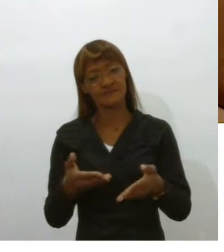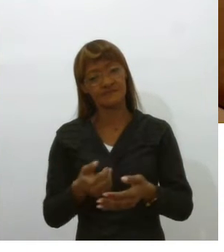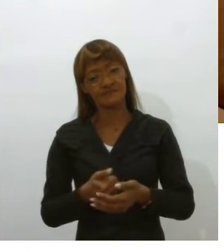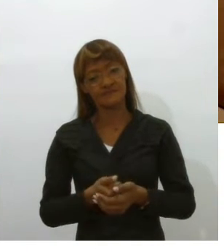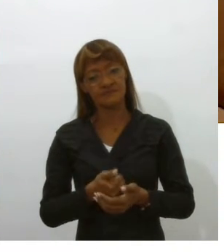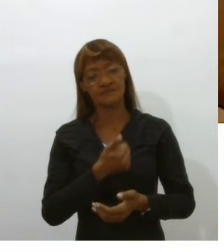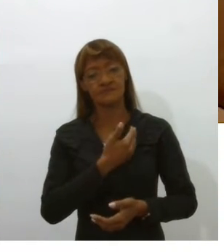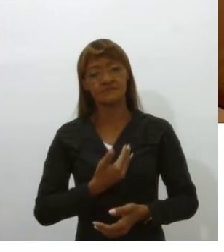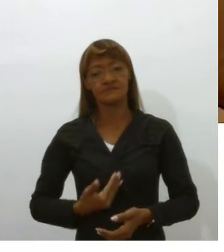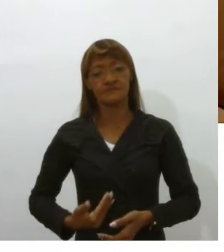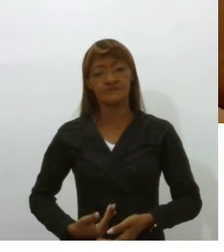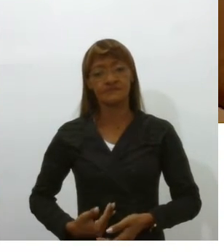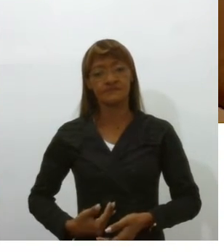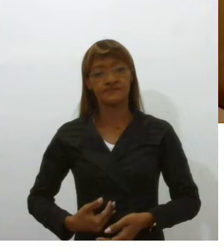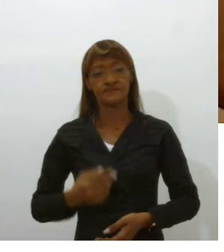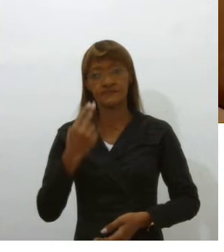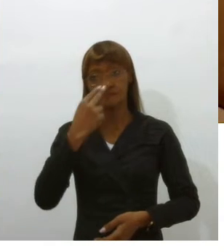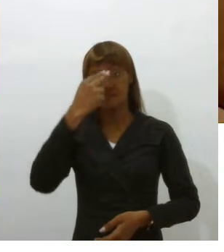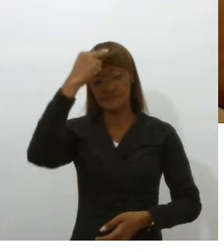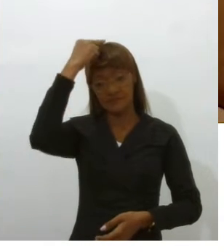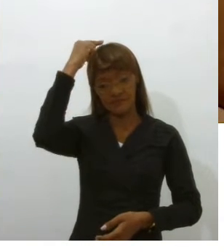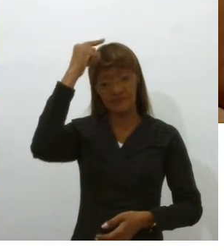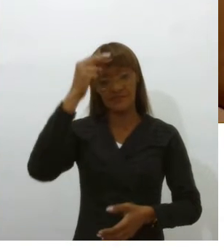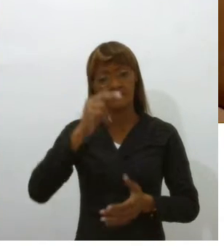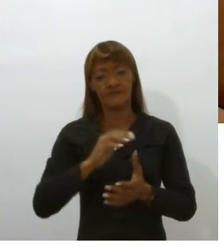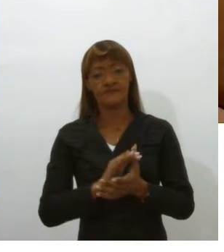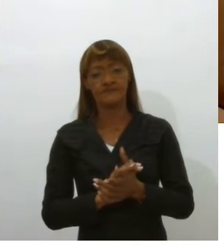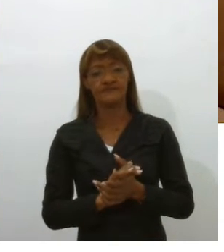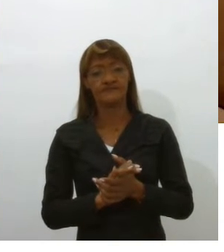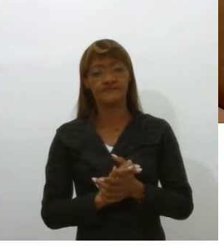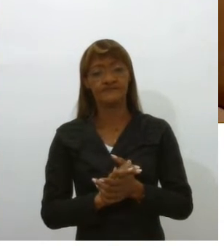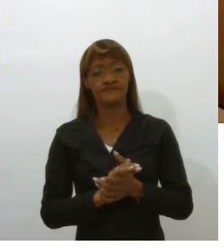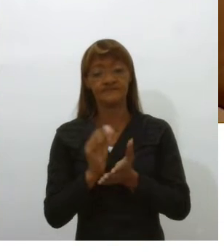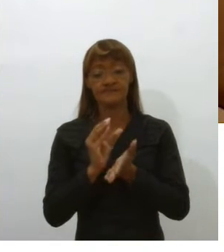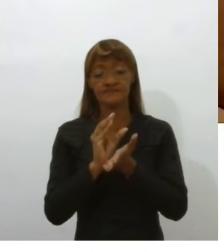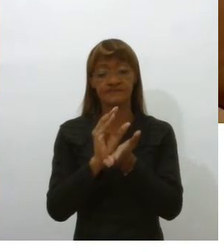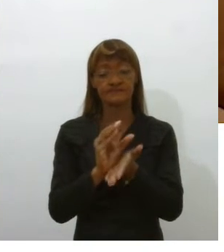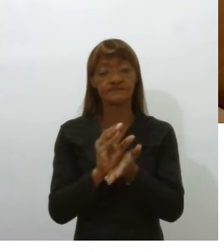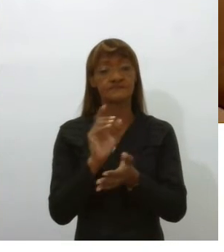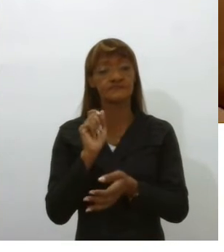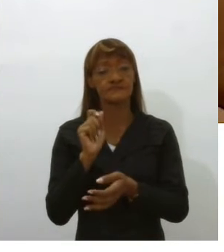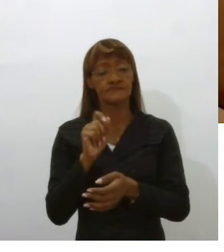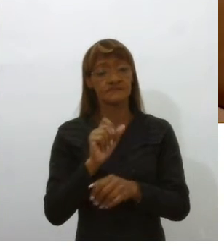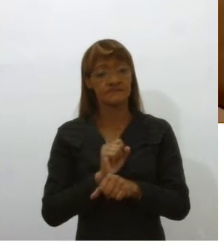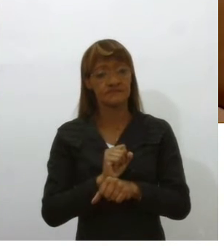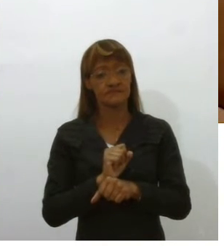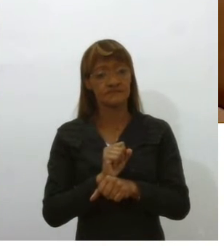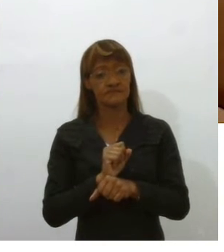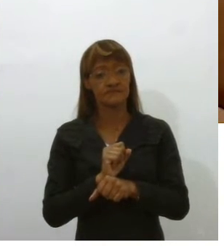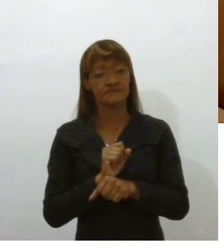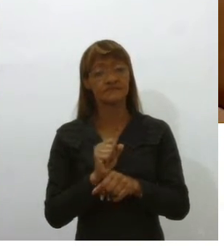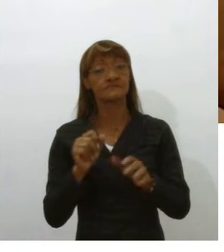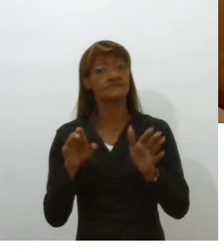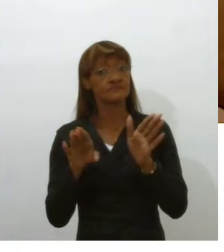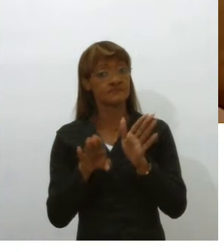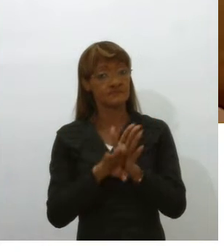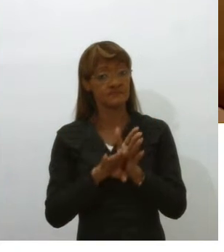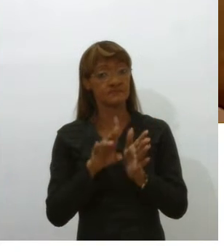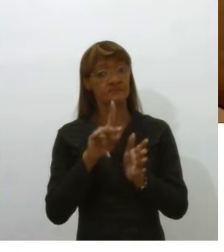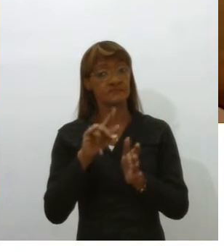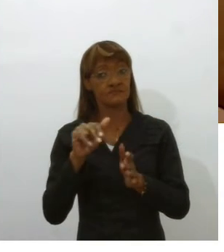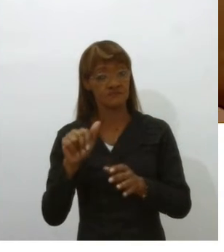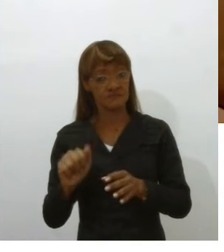por Belivaldo Chagas. Dinheiro esse que a conta chegará, essa conta vai